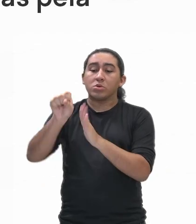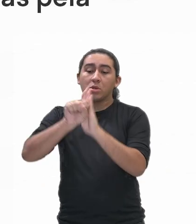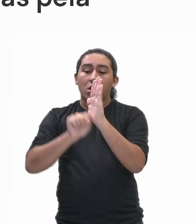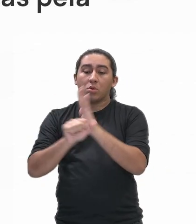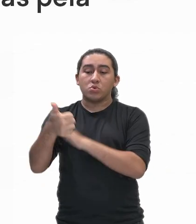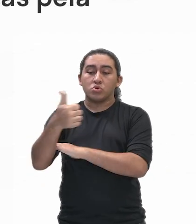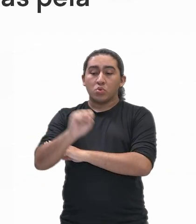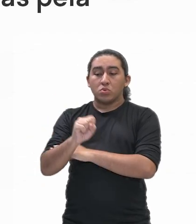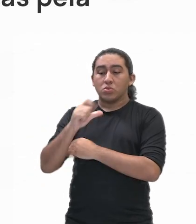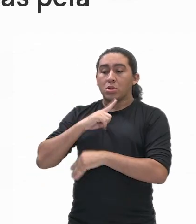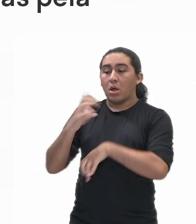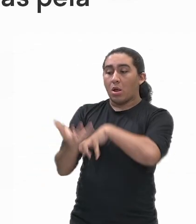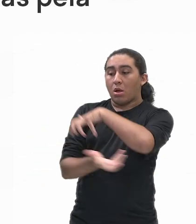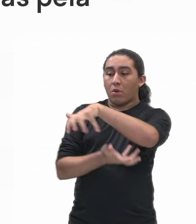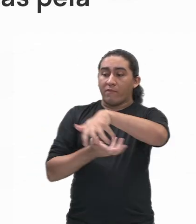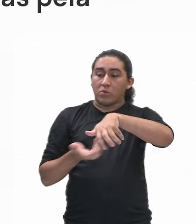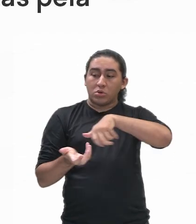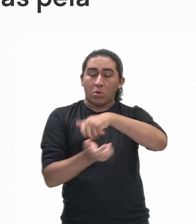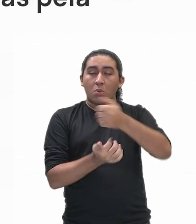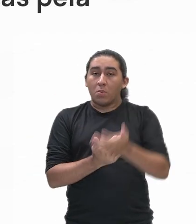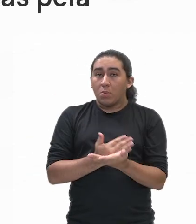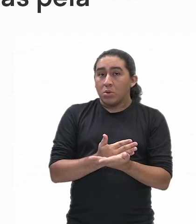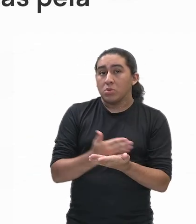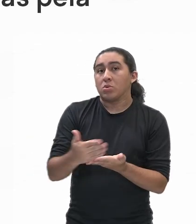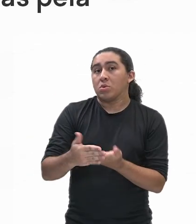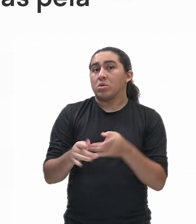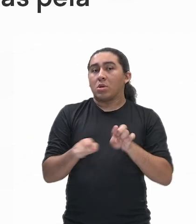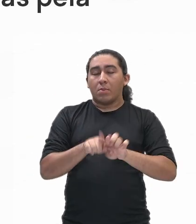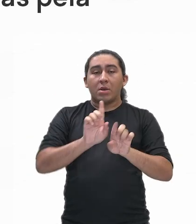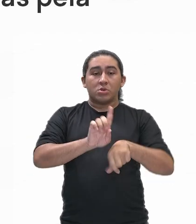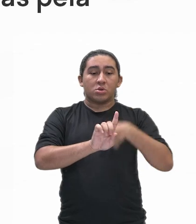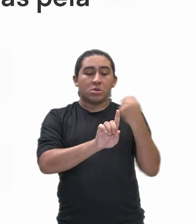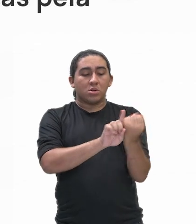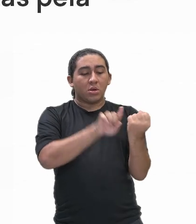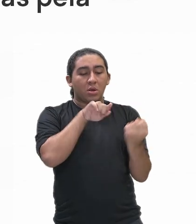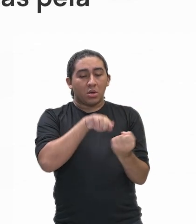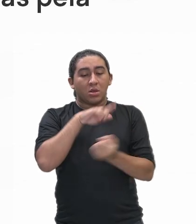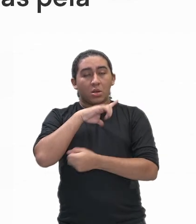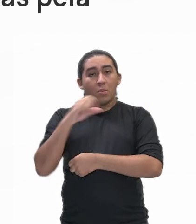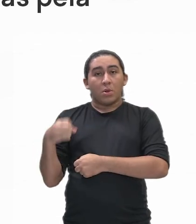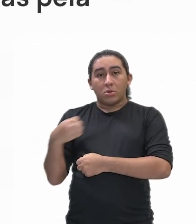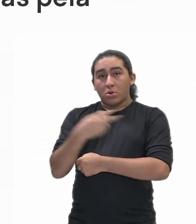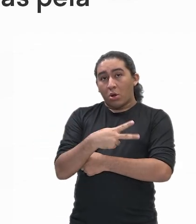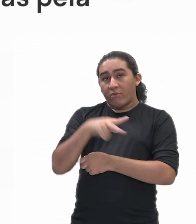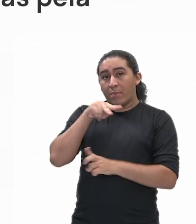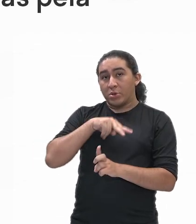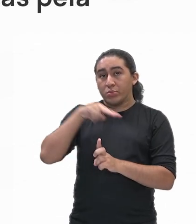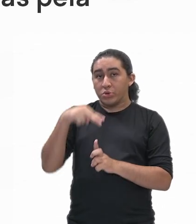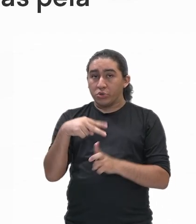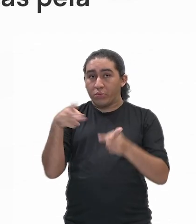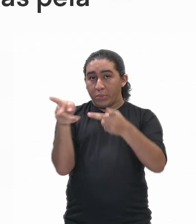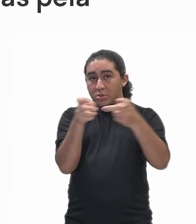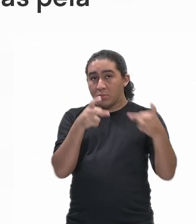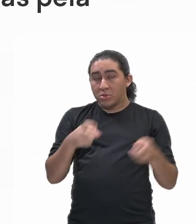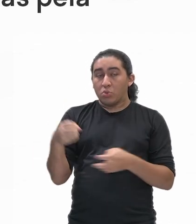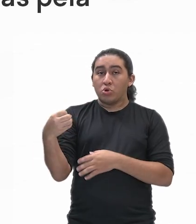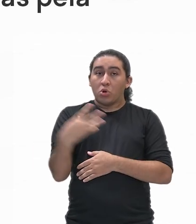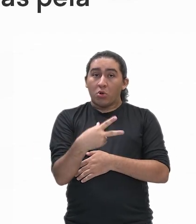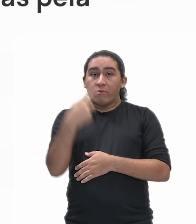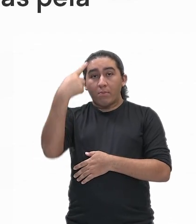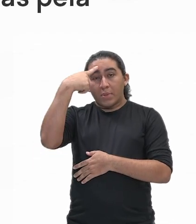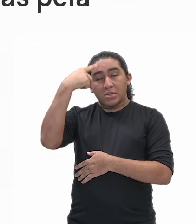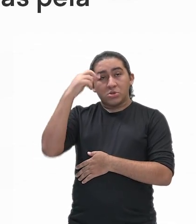grandes revoluções que nós vamos ver, a sociedade passa a ter uma nova perspectiva, uma nova maneira de